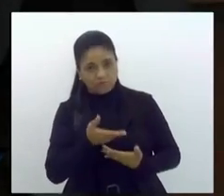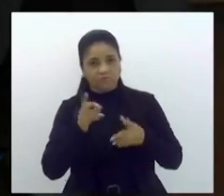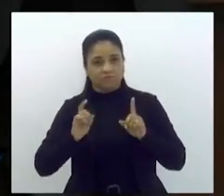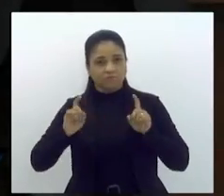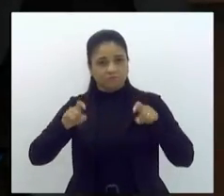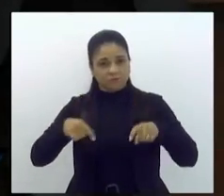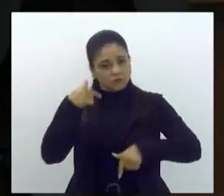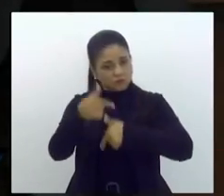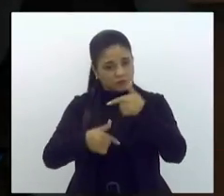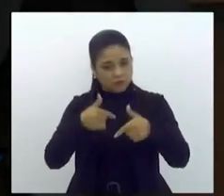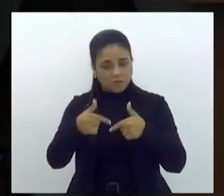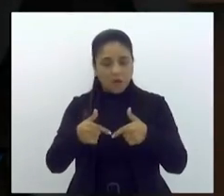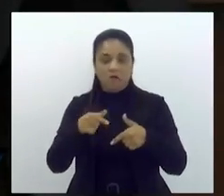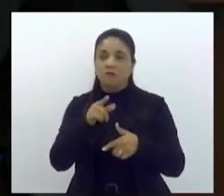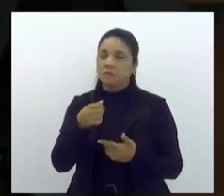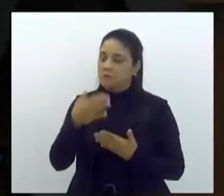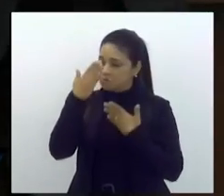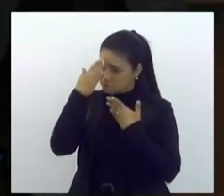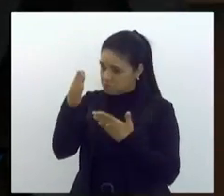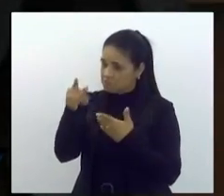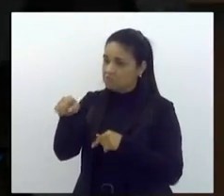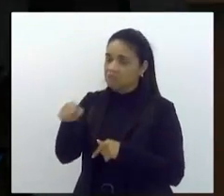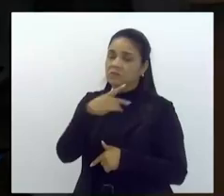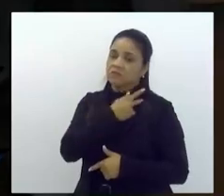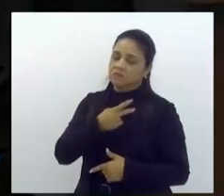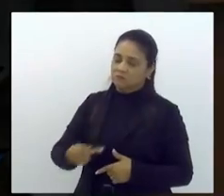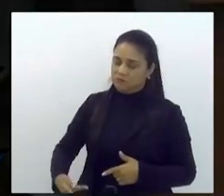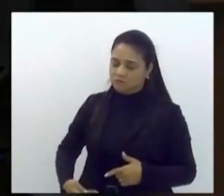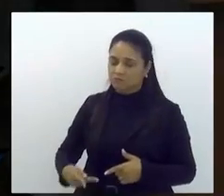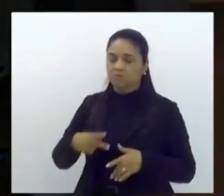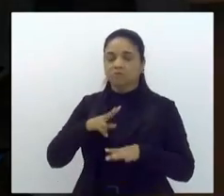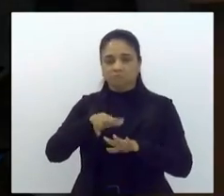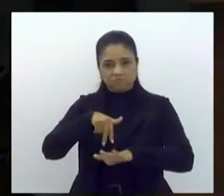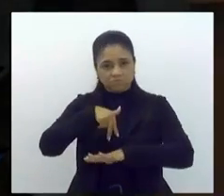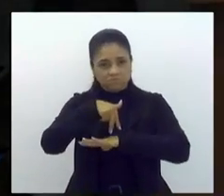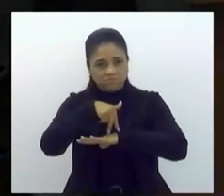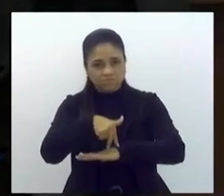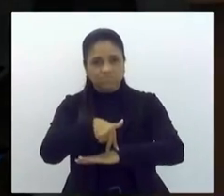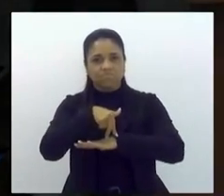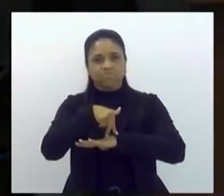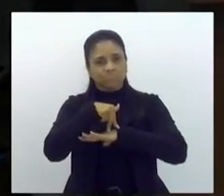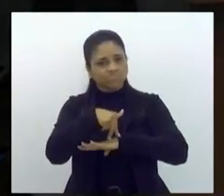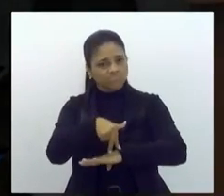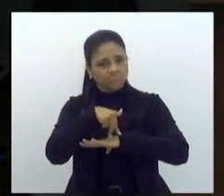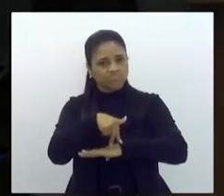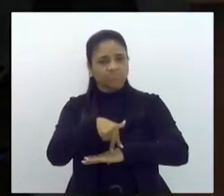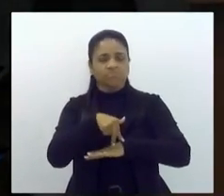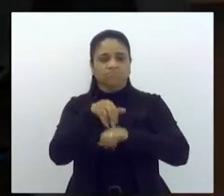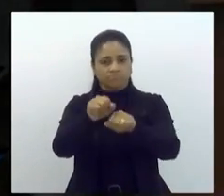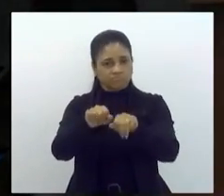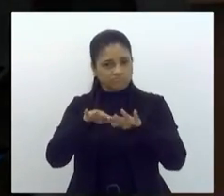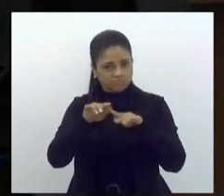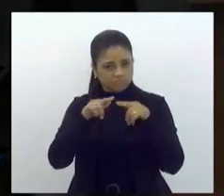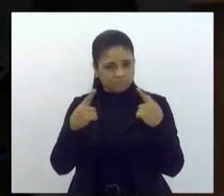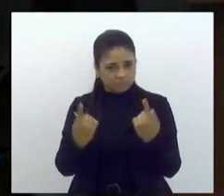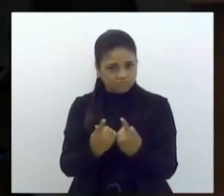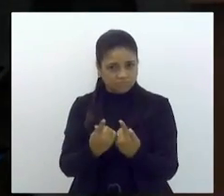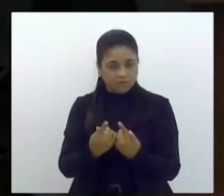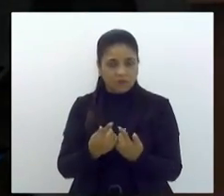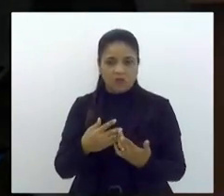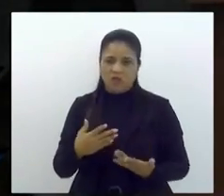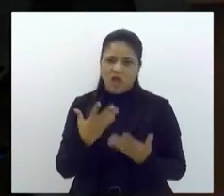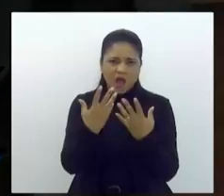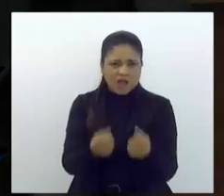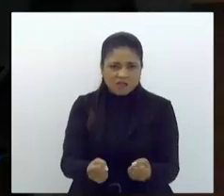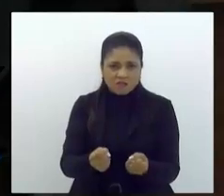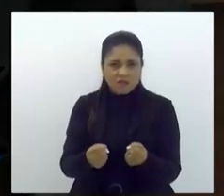posicionamento de vossa excelência e da firmeza do Parlamento a gente não pode aceitar que no momento de crise da nossa